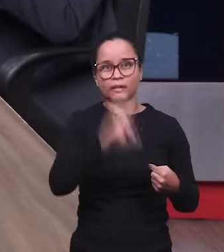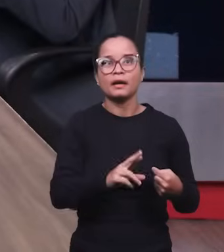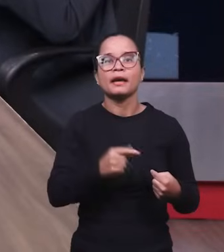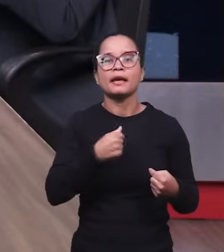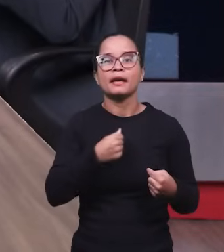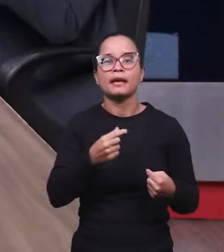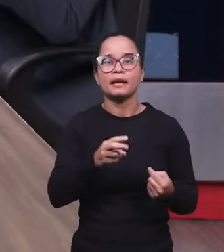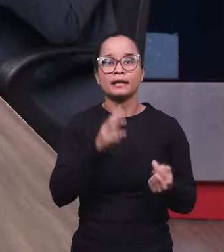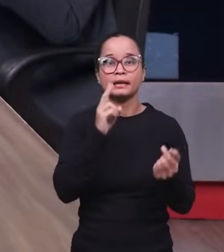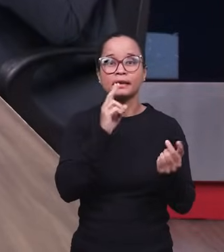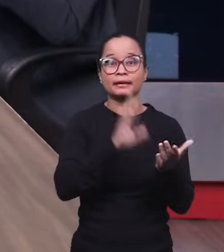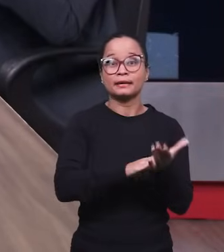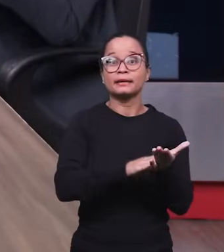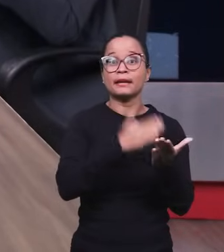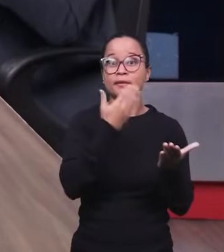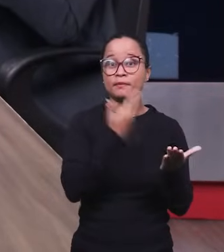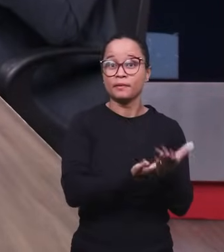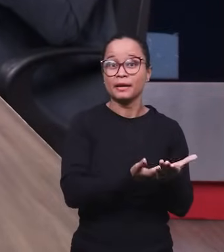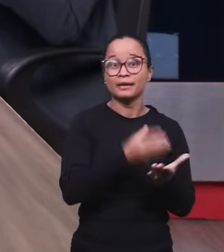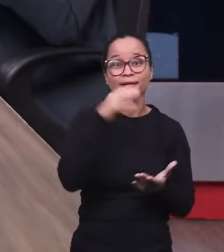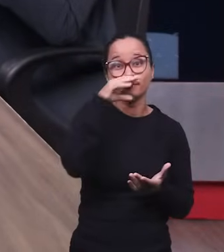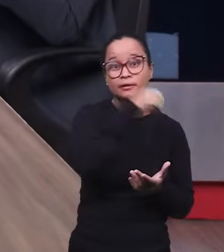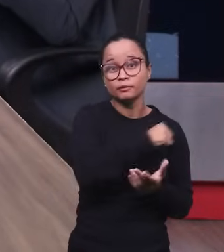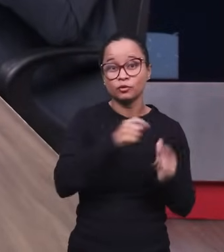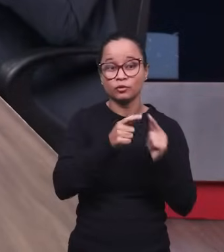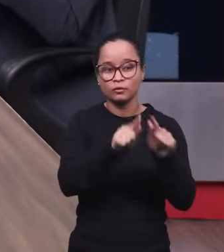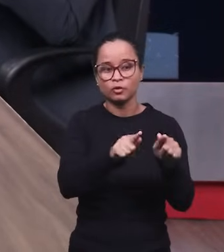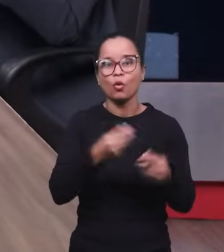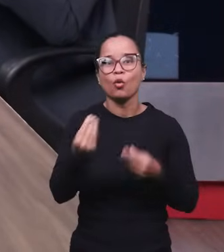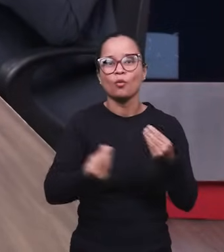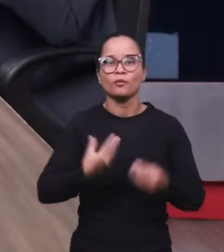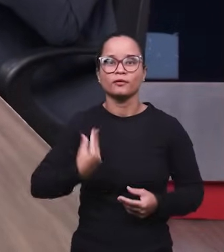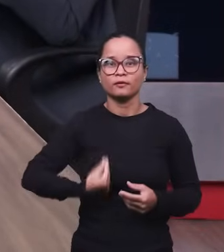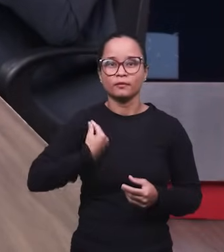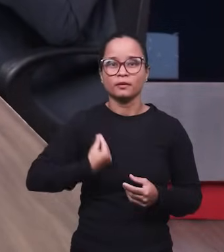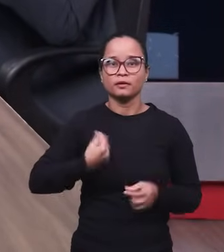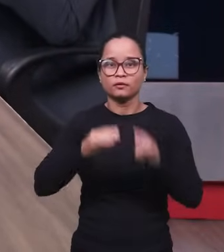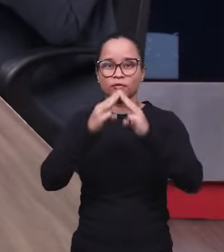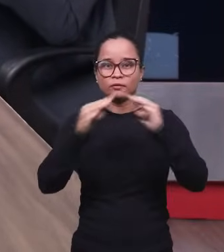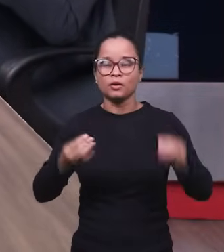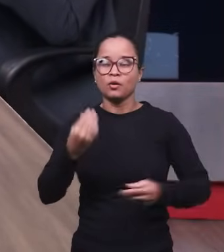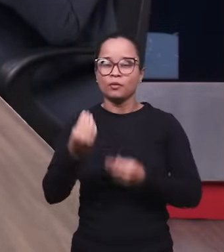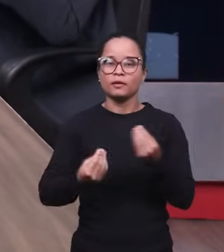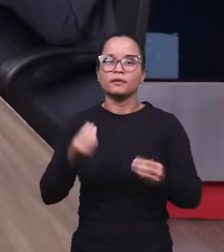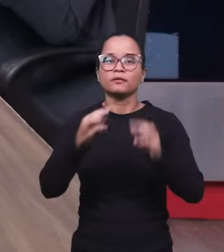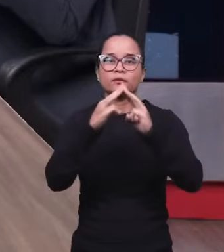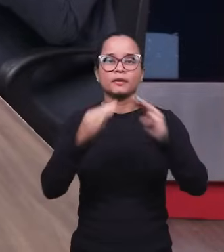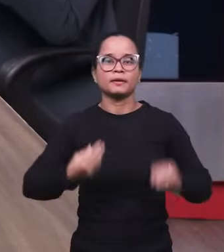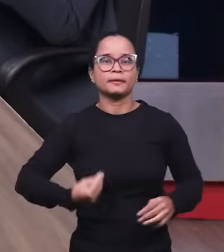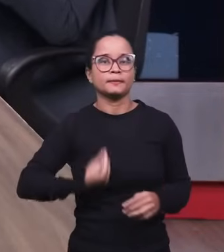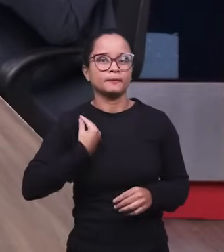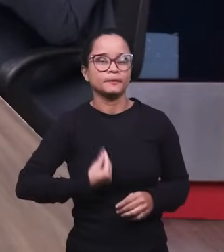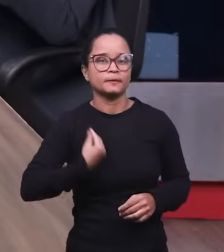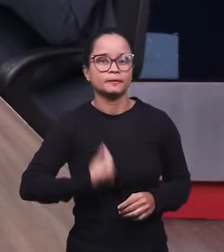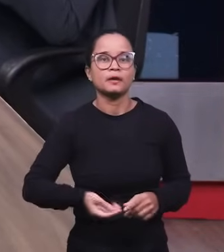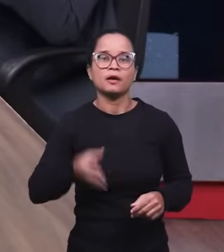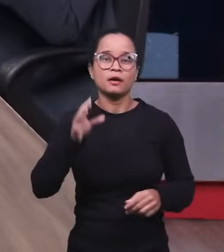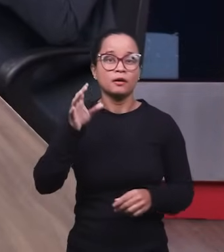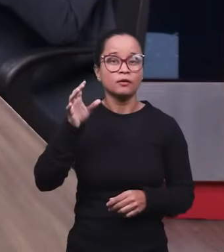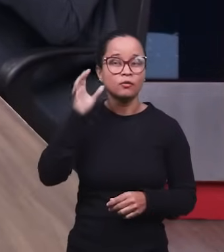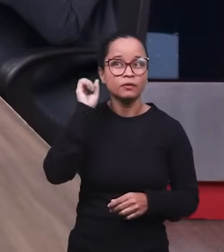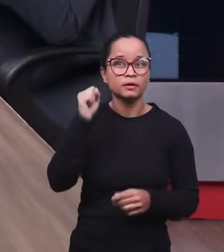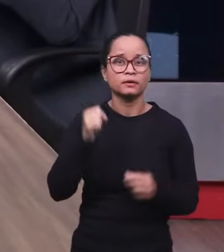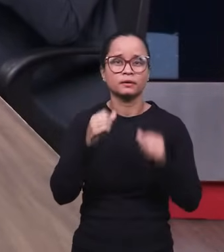russo, ele imediatamente já está traduzindo aquilo ali como se ele estivesse presencialmente lá no Manaim, ouvindo o pastor que está pregando